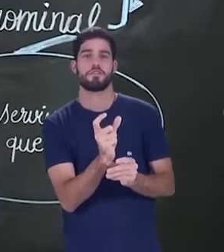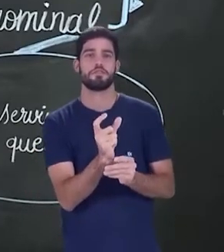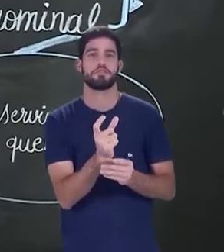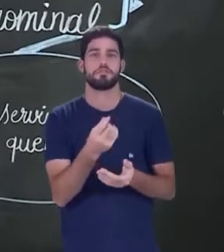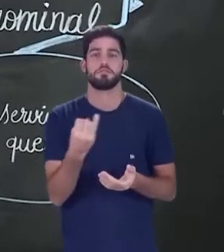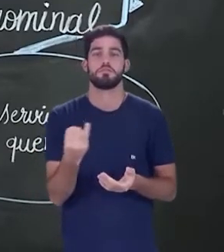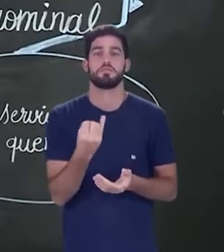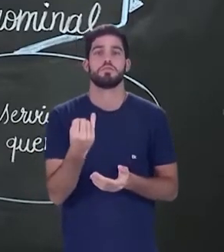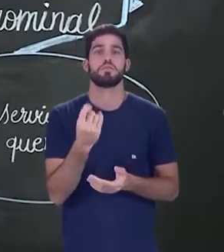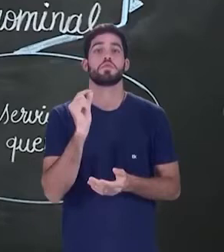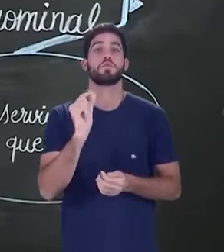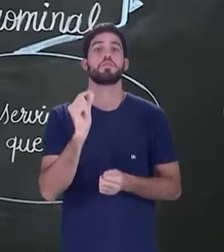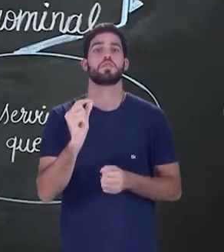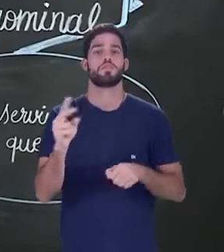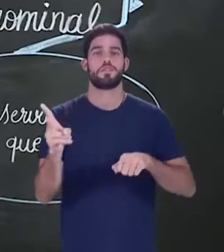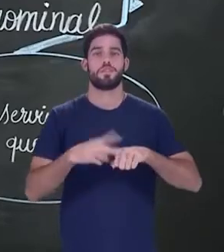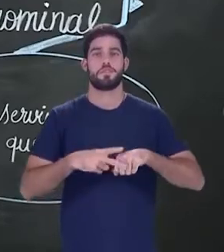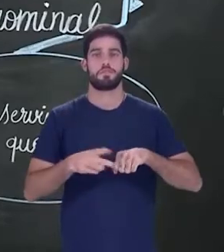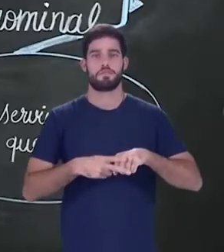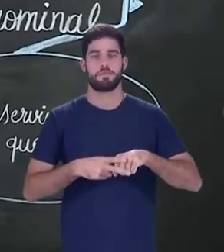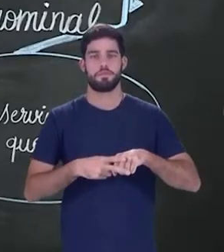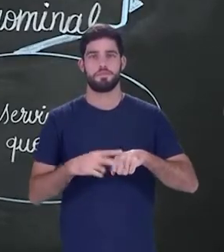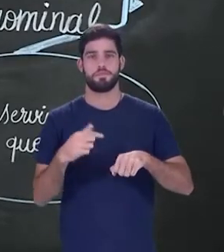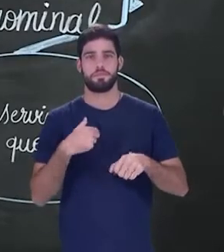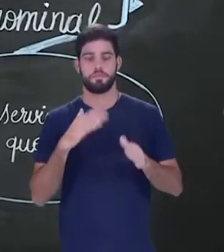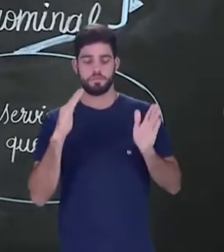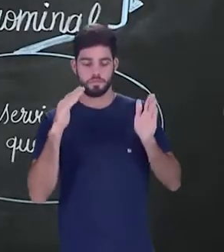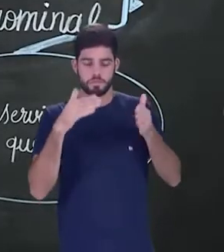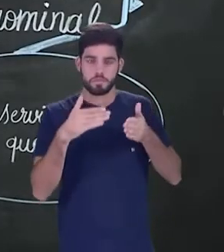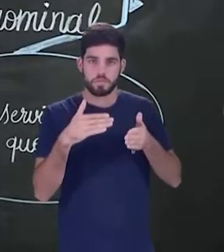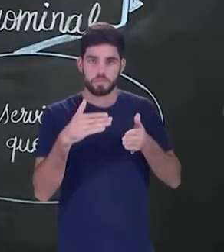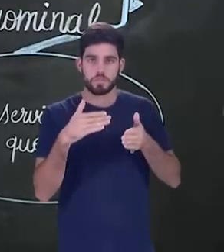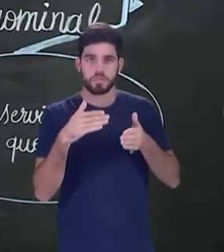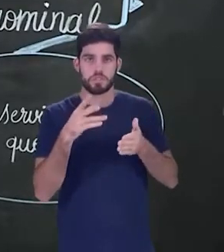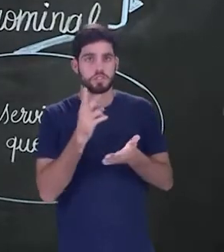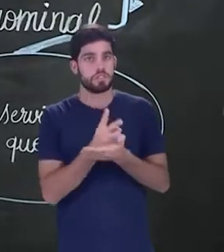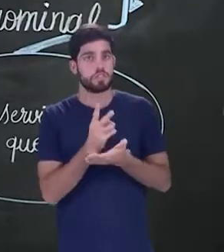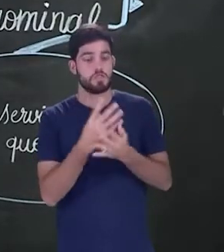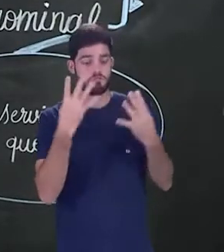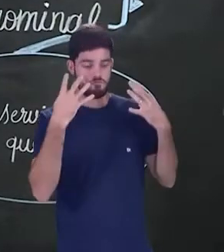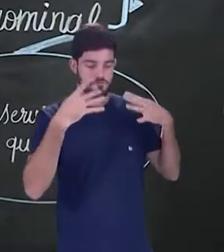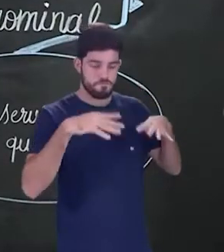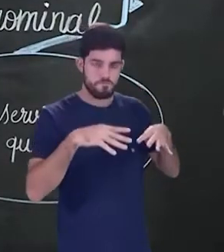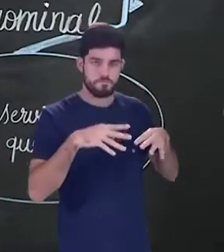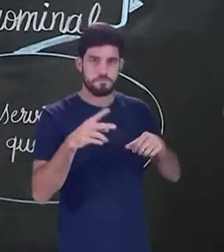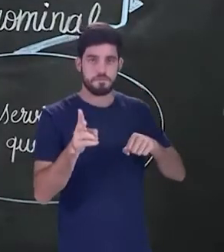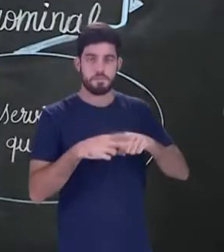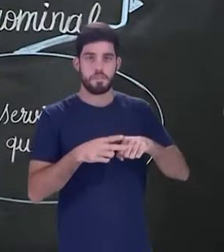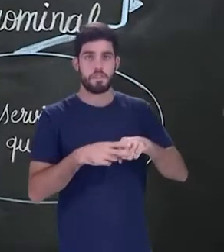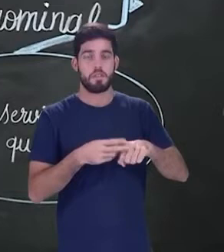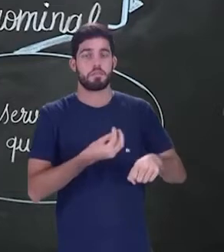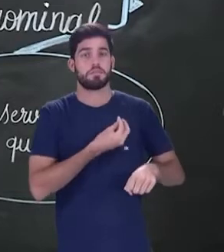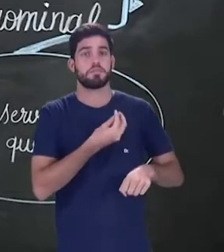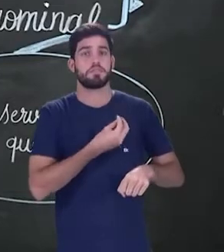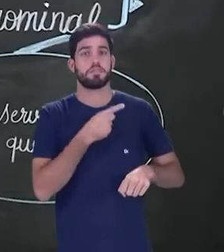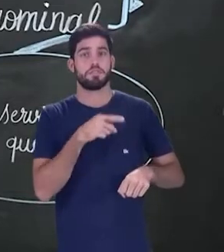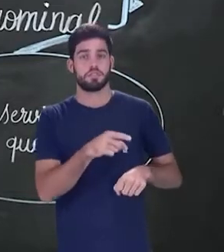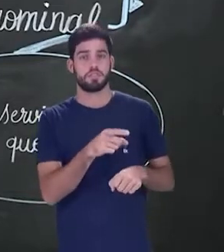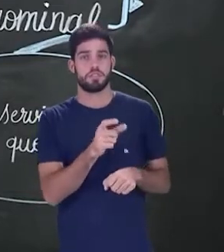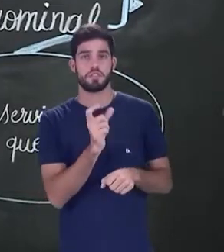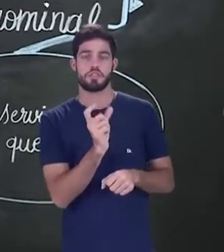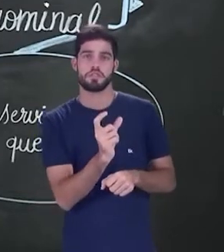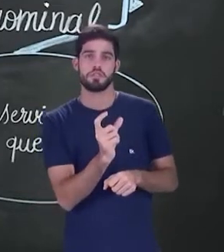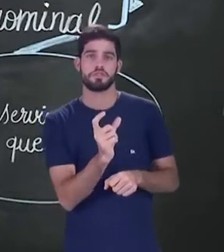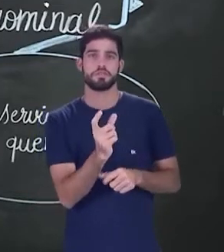qualquer oração, que é o verbo. Então quero chamar a atenção desde já para o verbo. A presença do verbo define